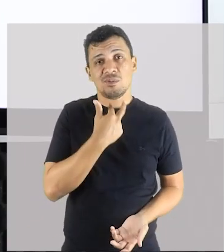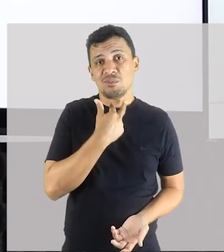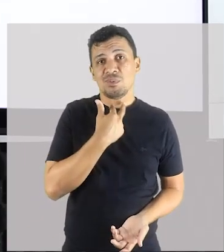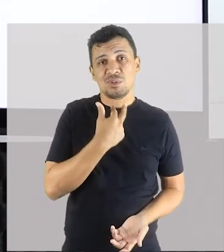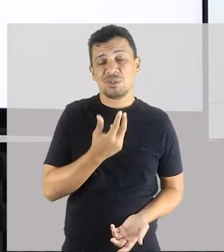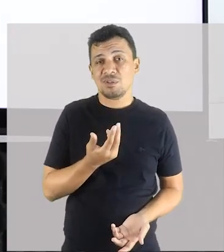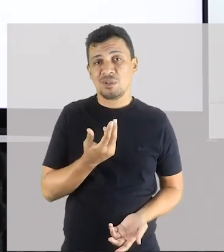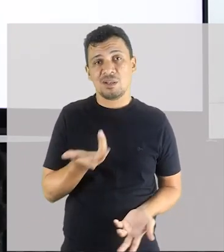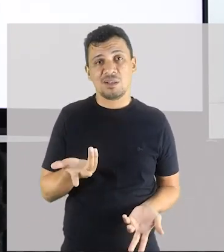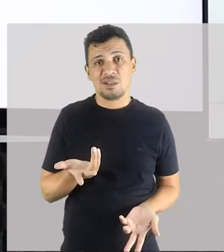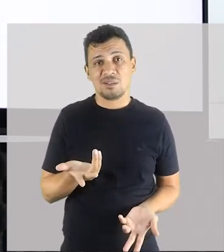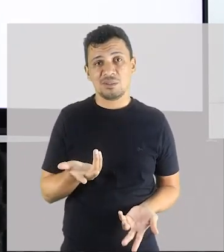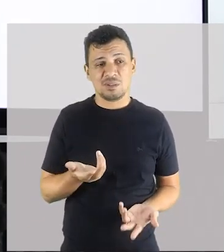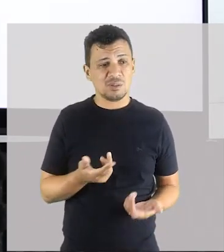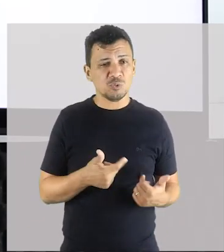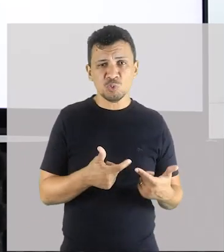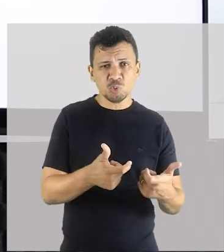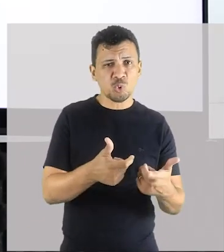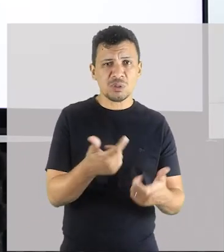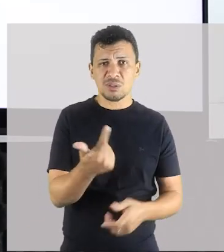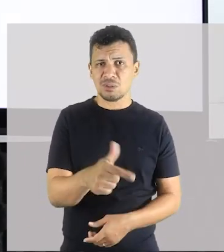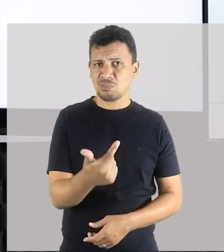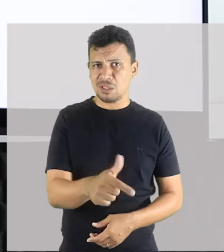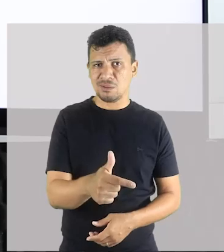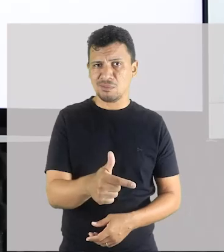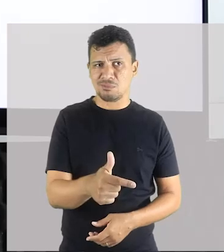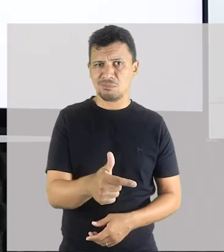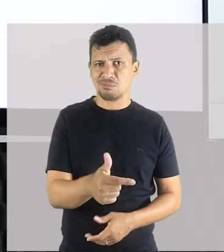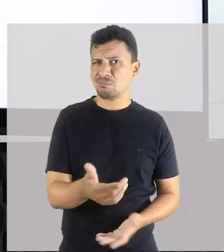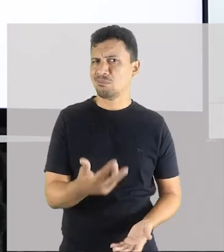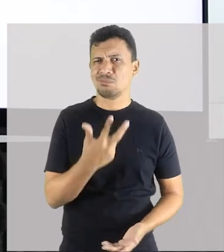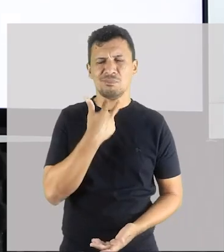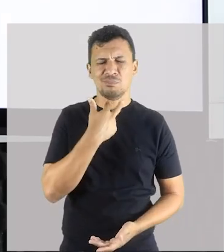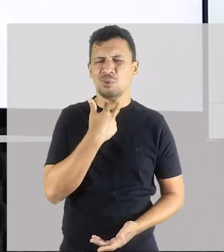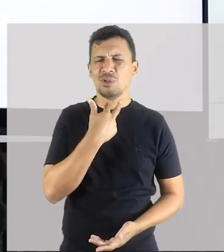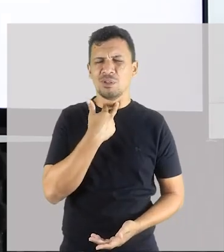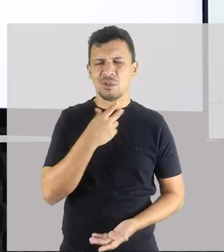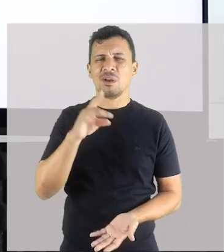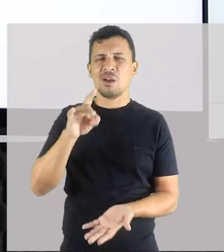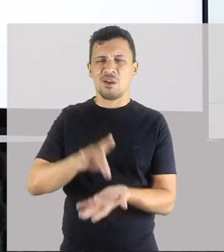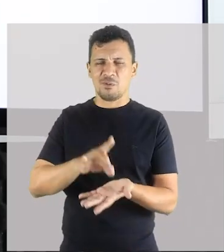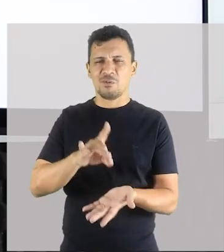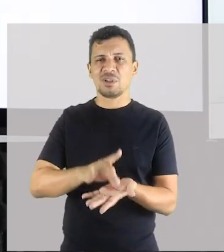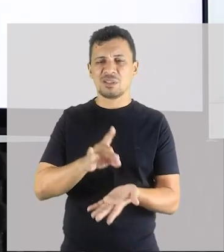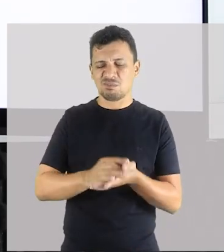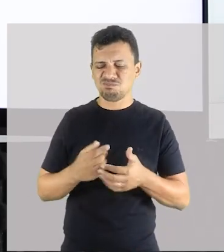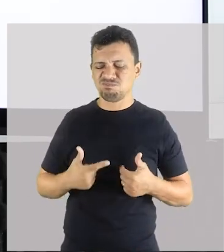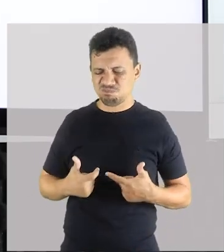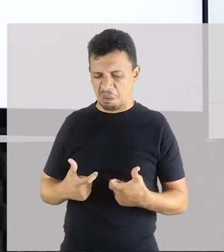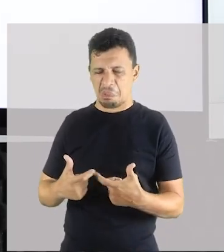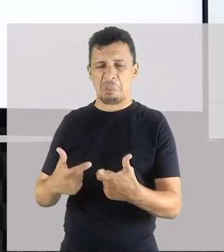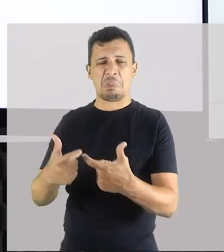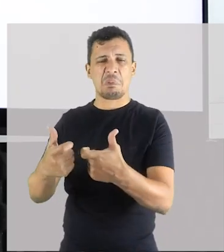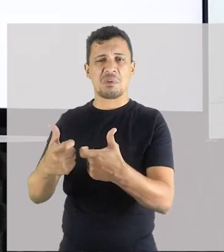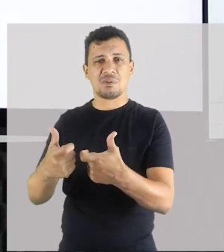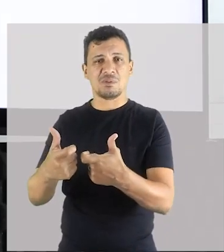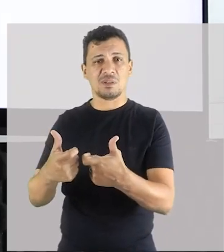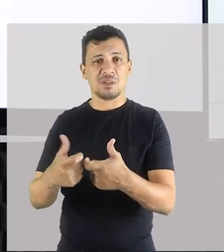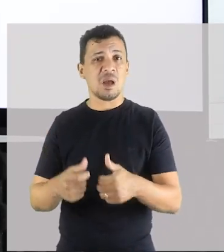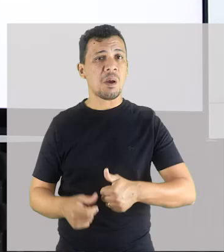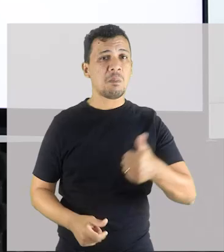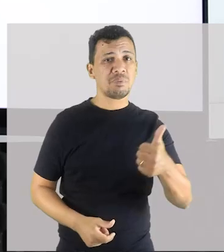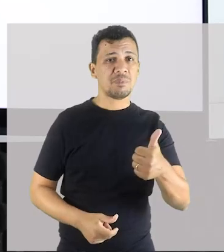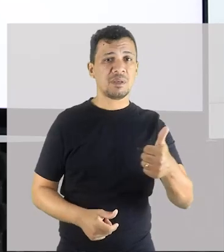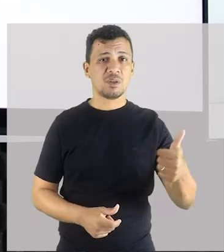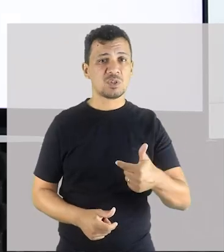não houve lutas, que não houve, de fato, o embate. Mas que, depois desses congressos, a